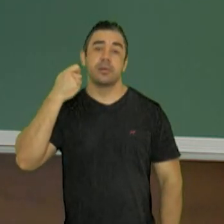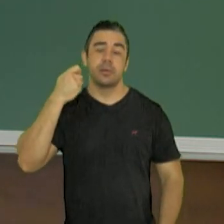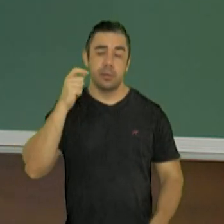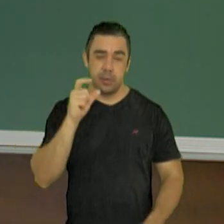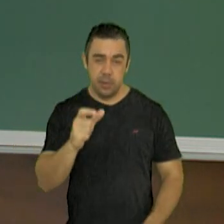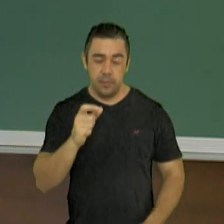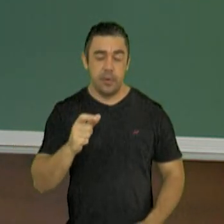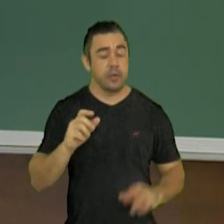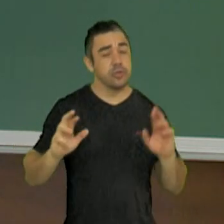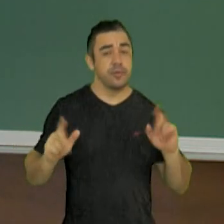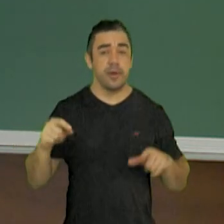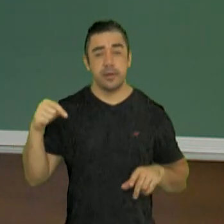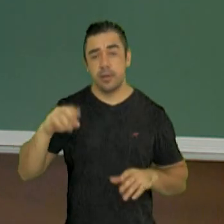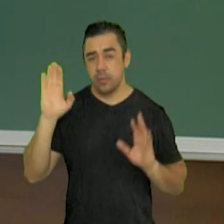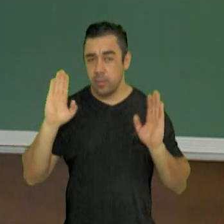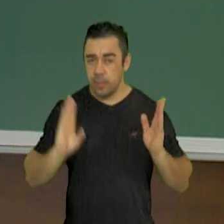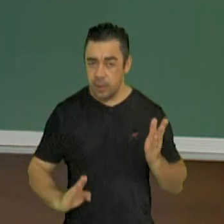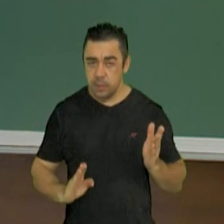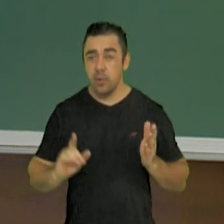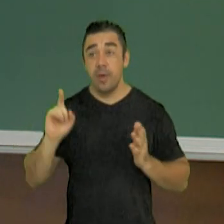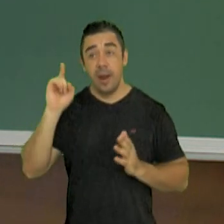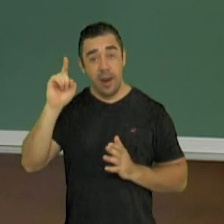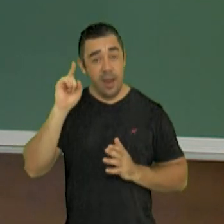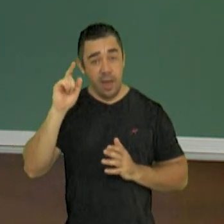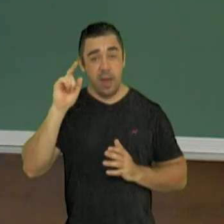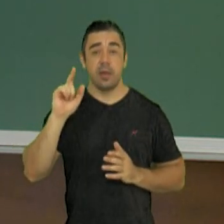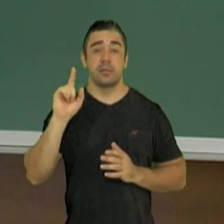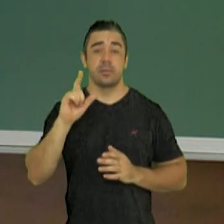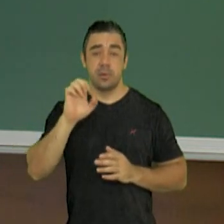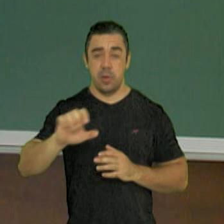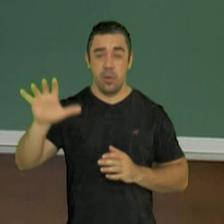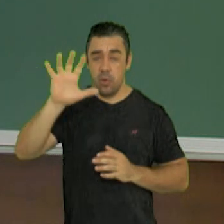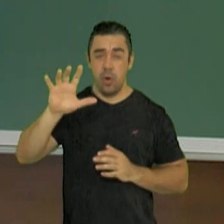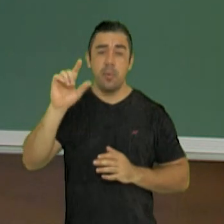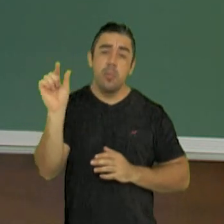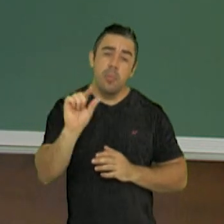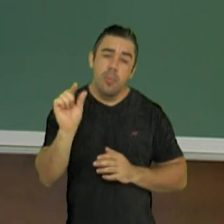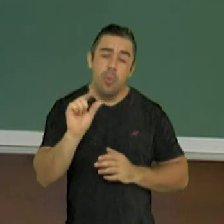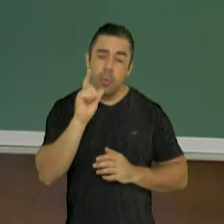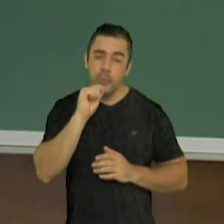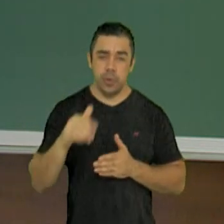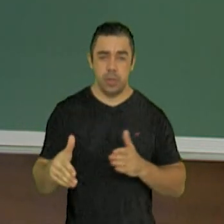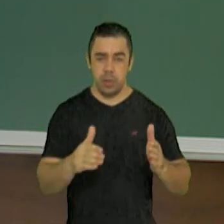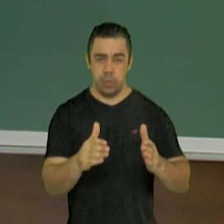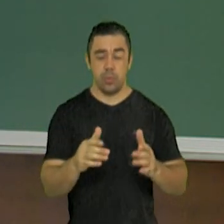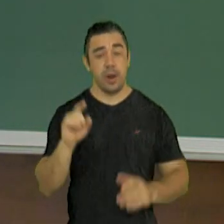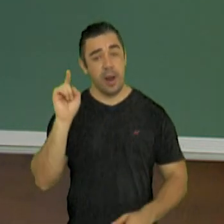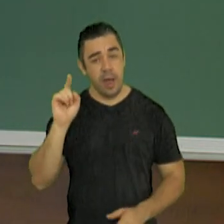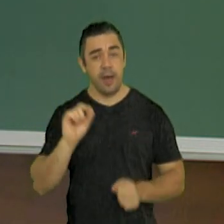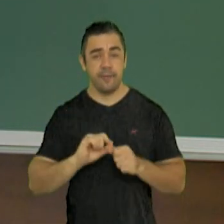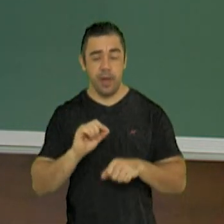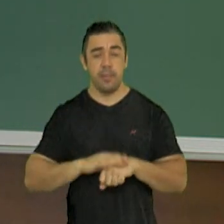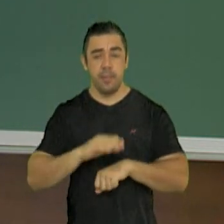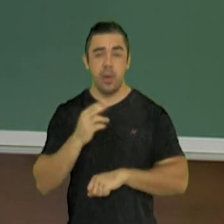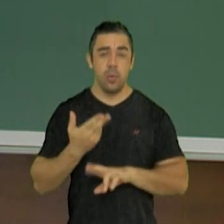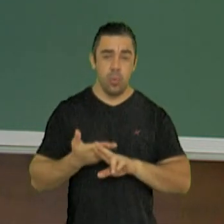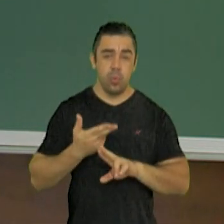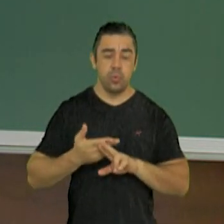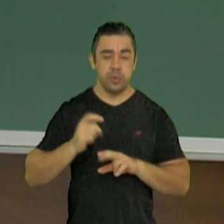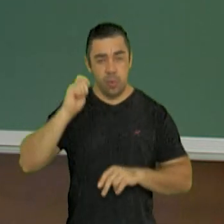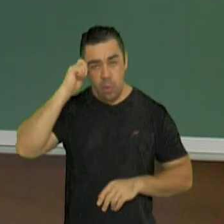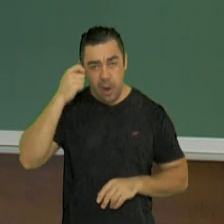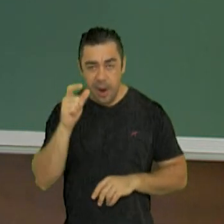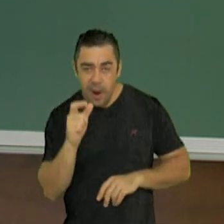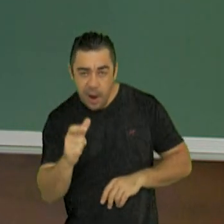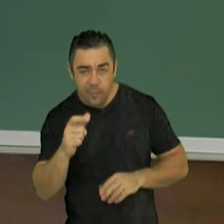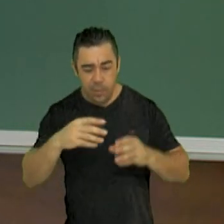continente, ou no Brasil, né? Que temos uma quantidade de água maior, de rios. A geração de energia é feita ainda utilizando o carvão também, queima